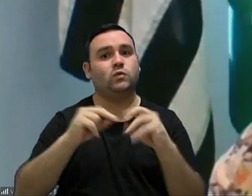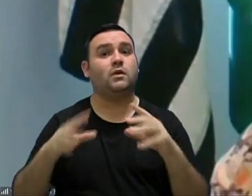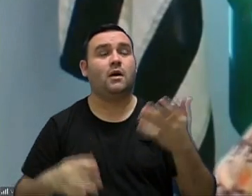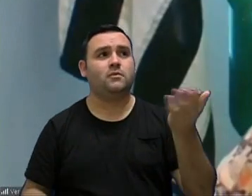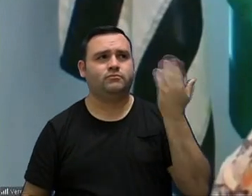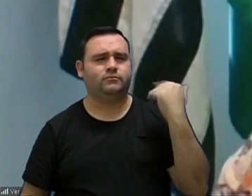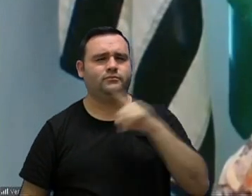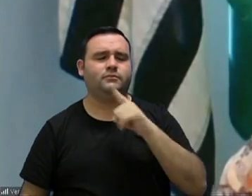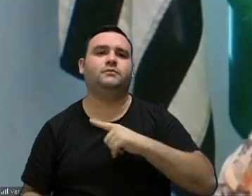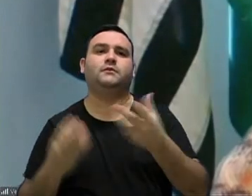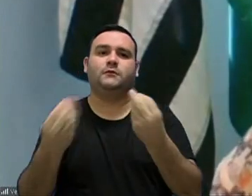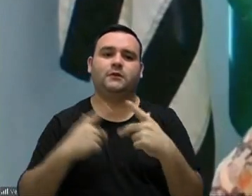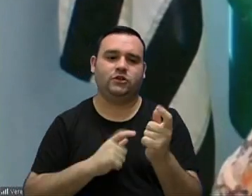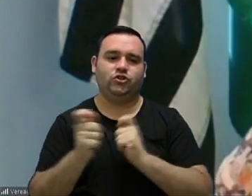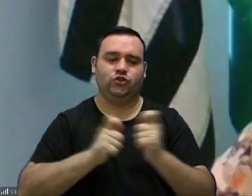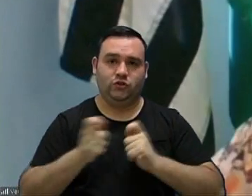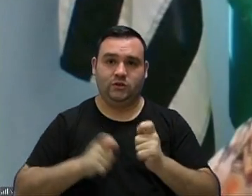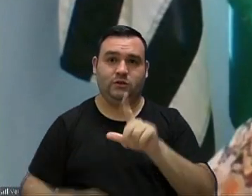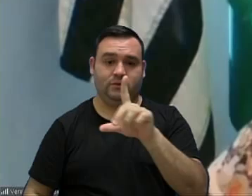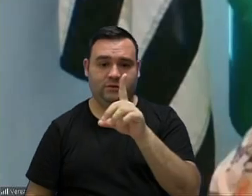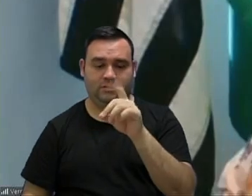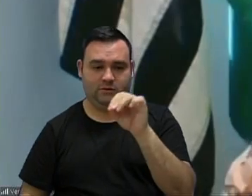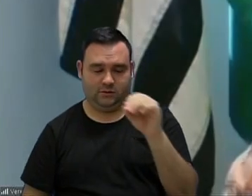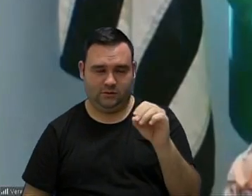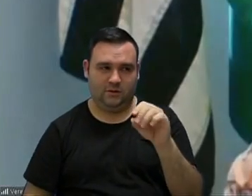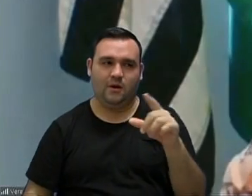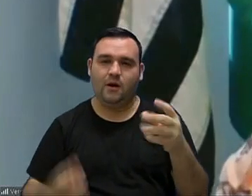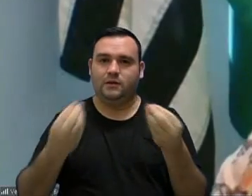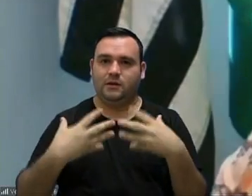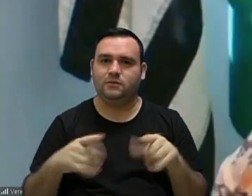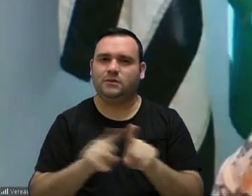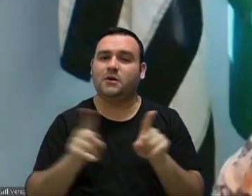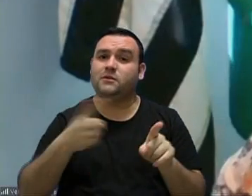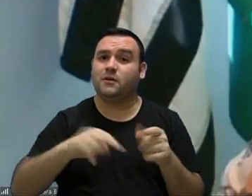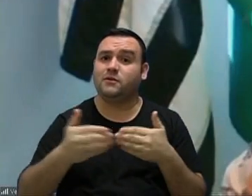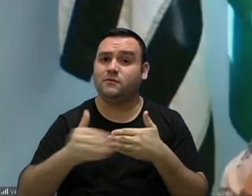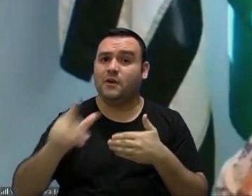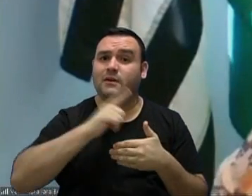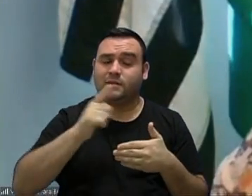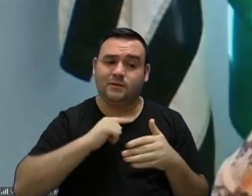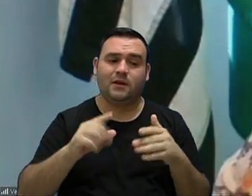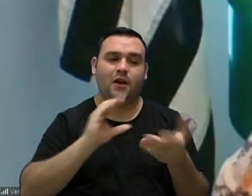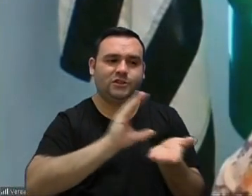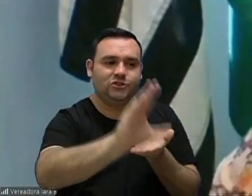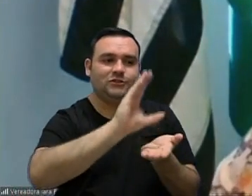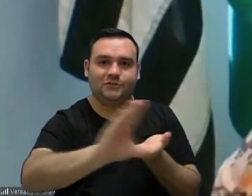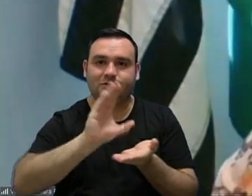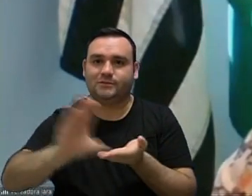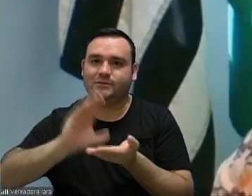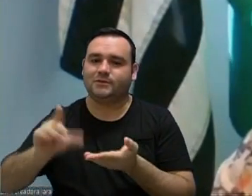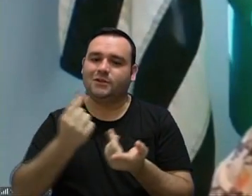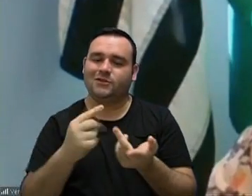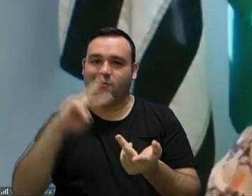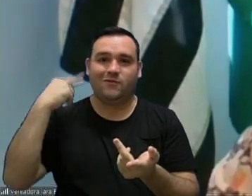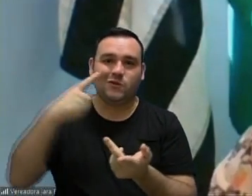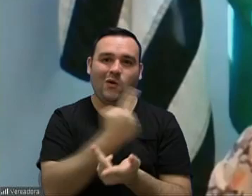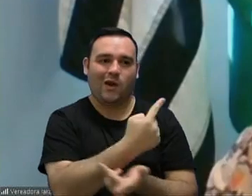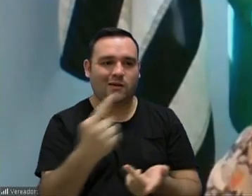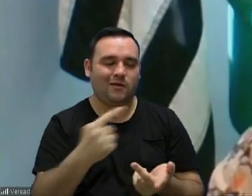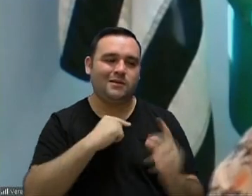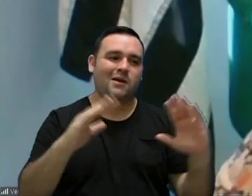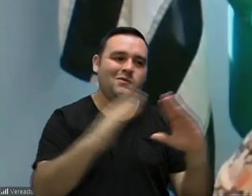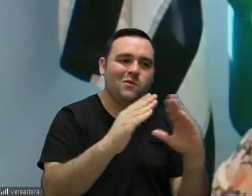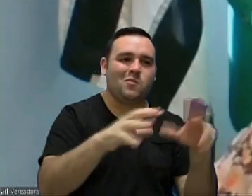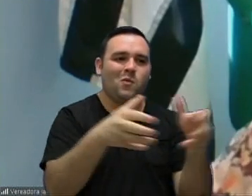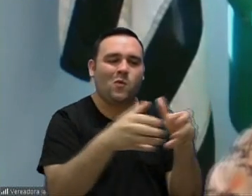Quando nós recebemos o orçamento e a LDO aponta para isso, nós vamos também fazer as emendas para esta ou aquela entidade, esse